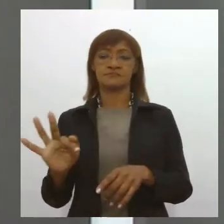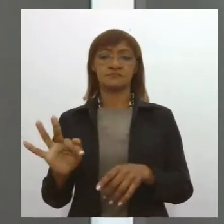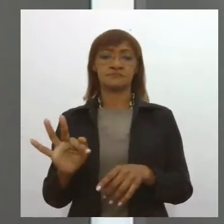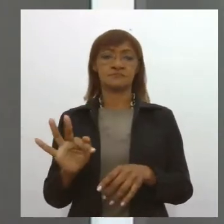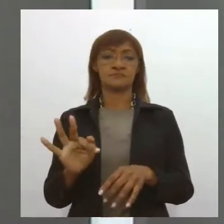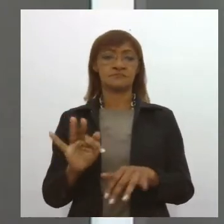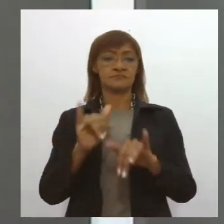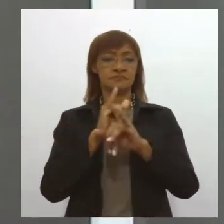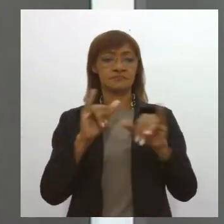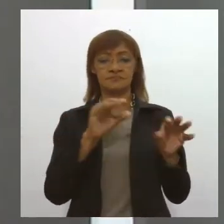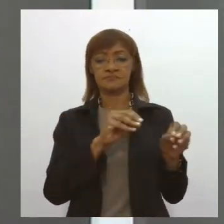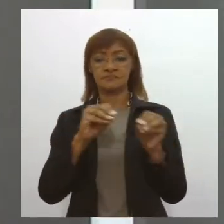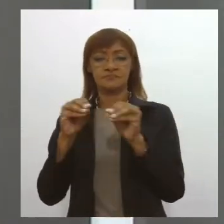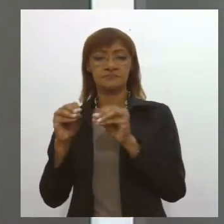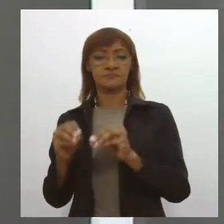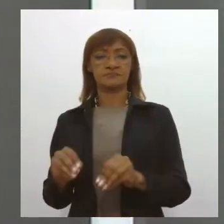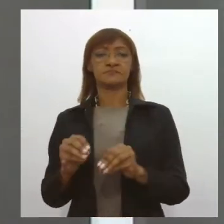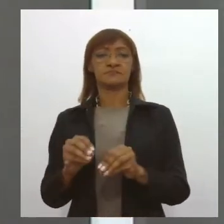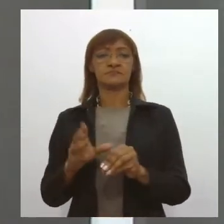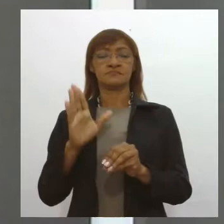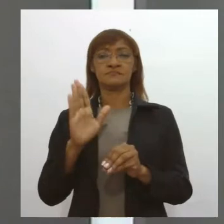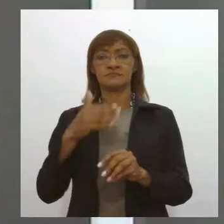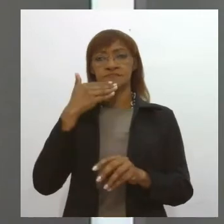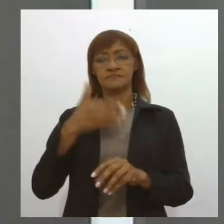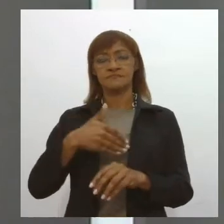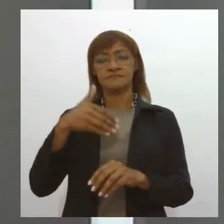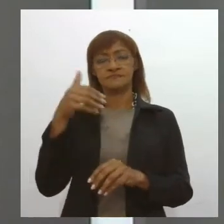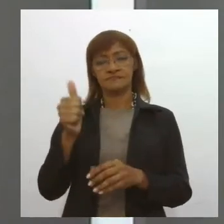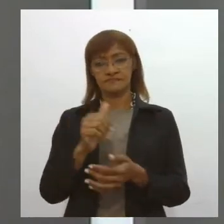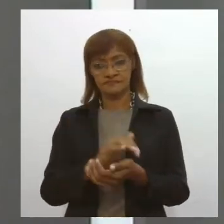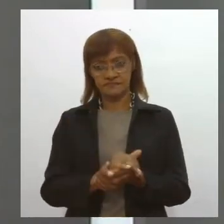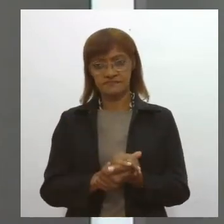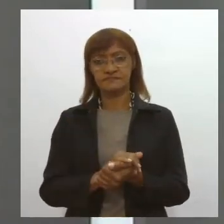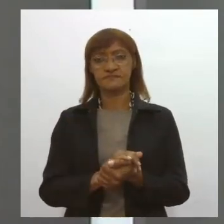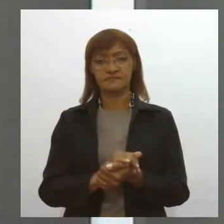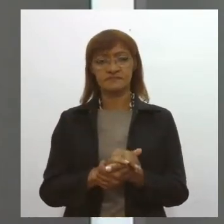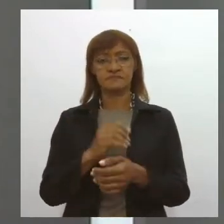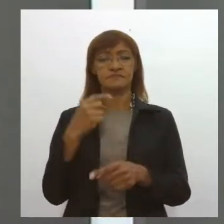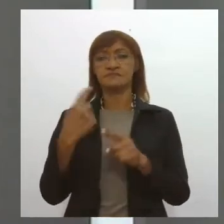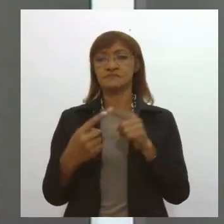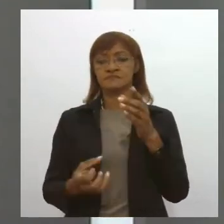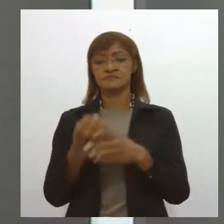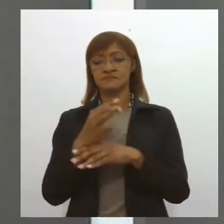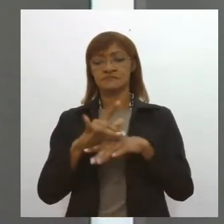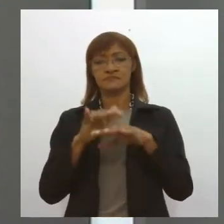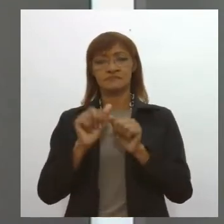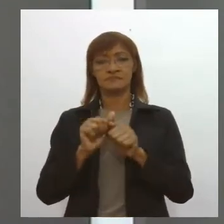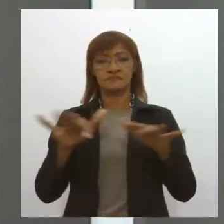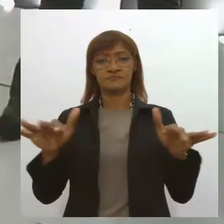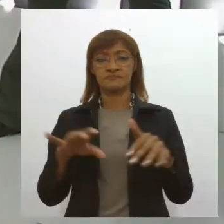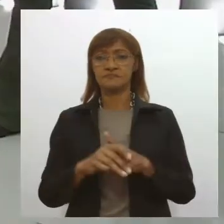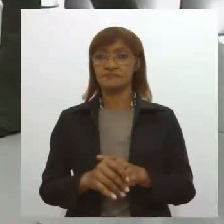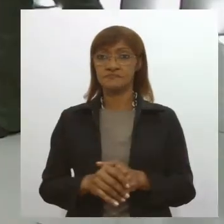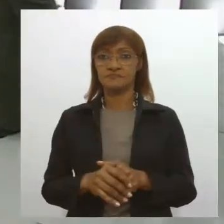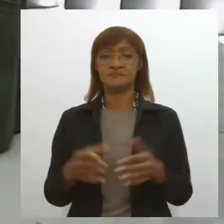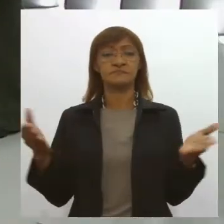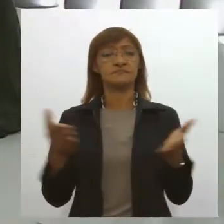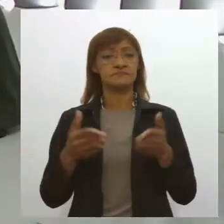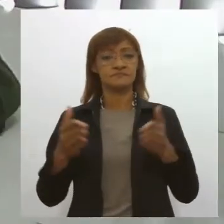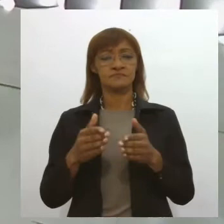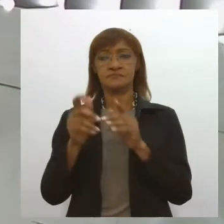foi estabelecida como forma de suavizar as dificuldades impostas pela pandemia da Covid-19. E agora vamos com uma